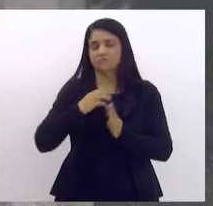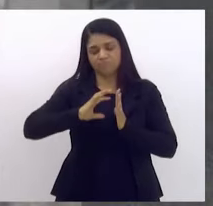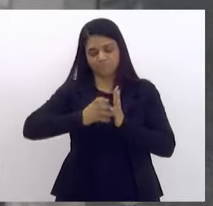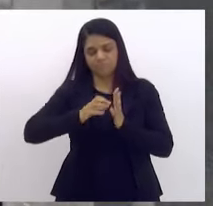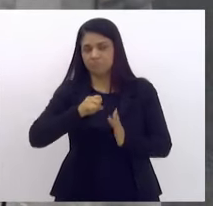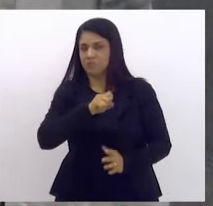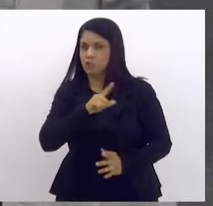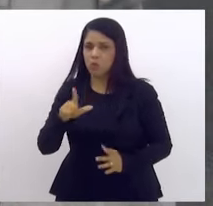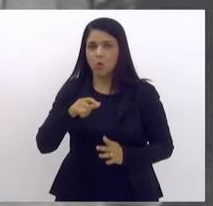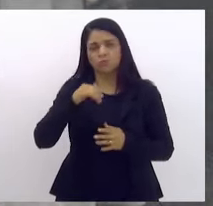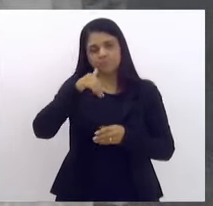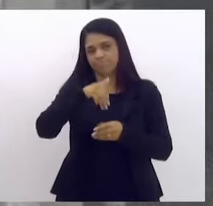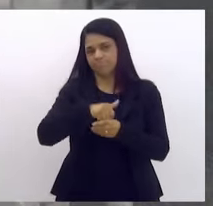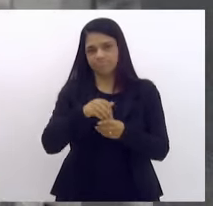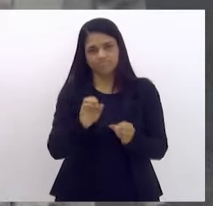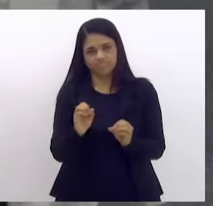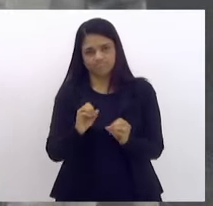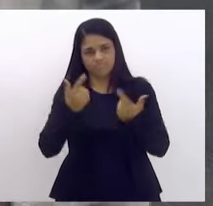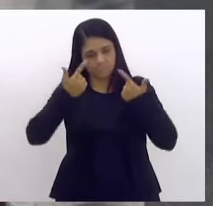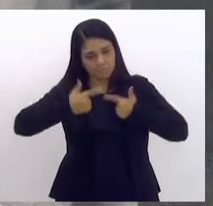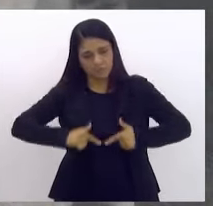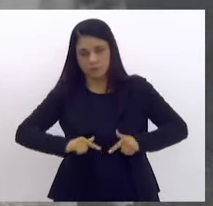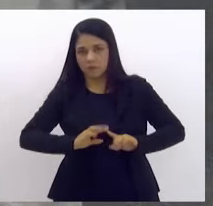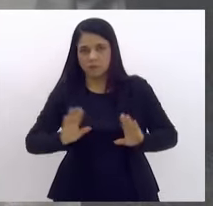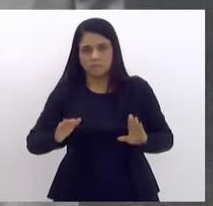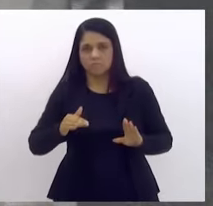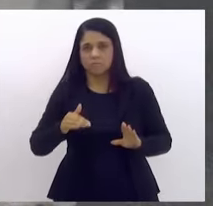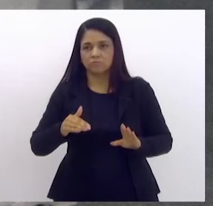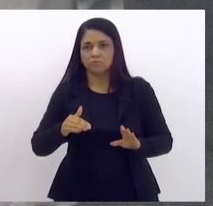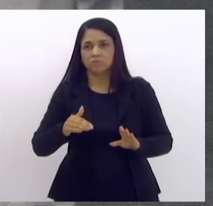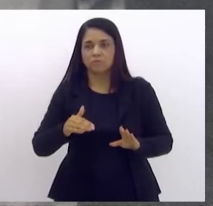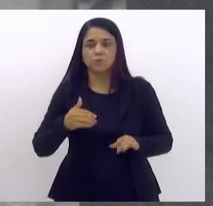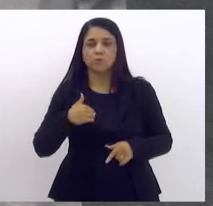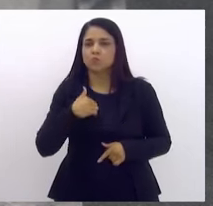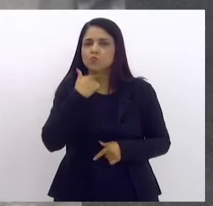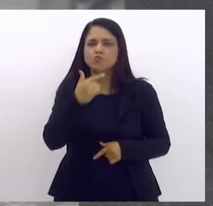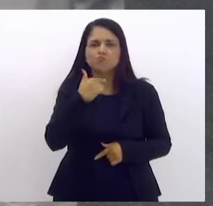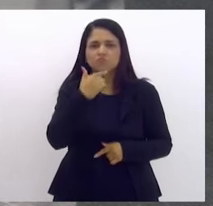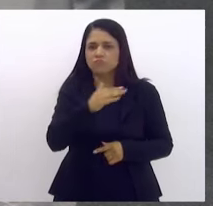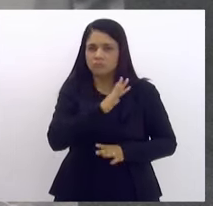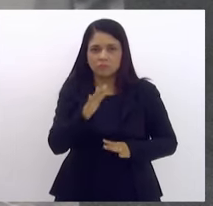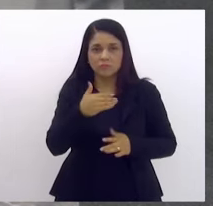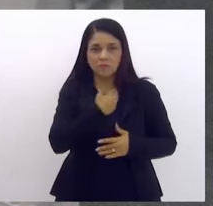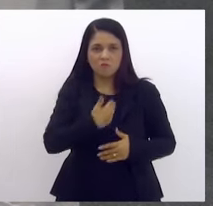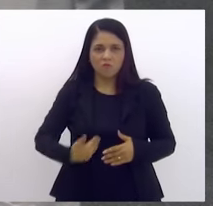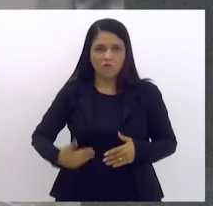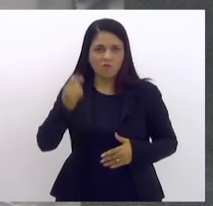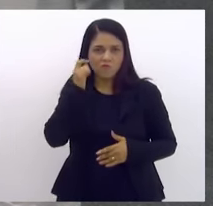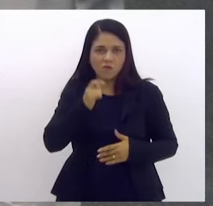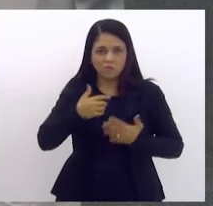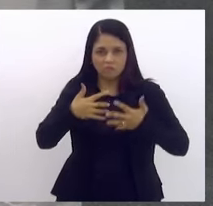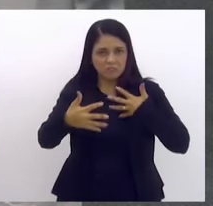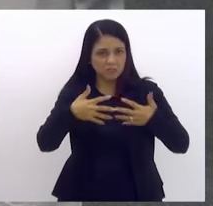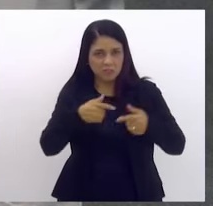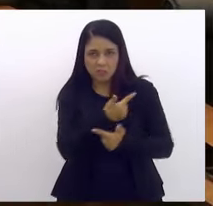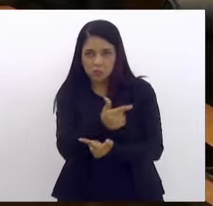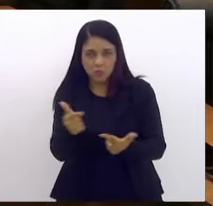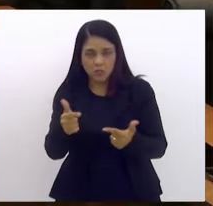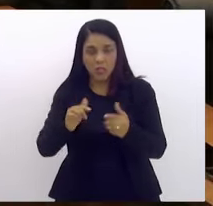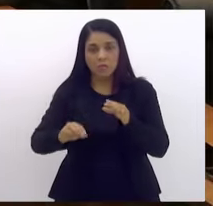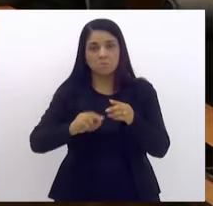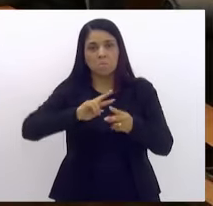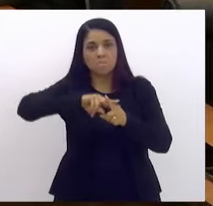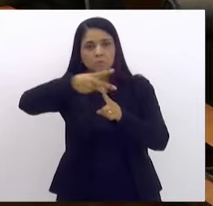abster, porque não dá para ficar passando pano para o governo sem transparência multiplicar as